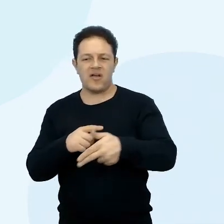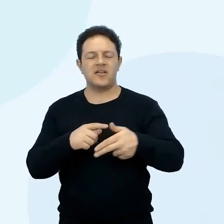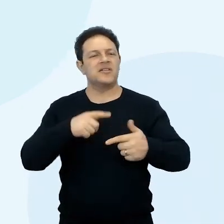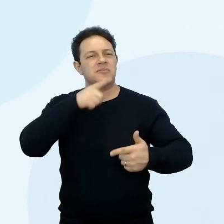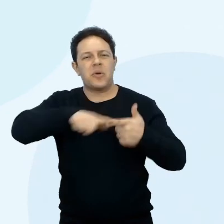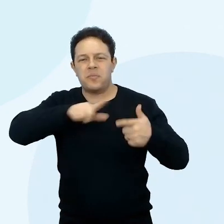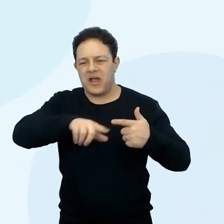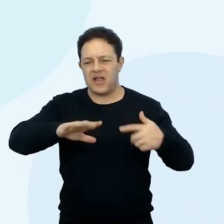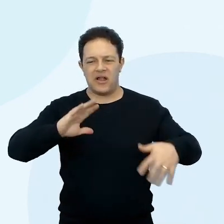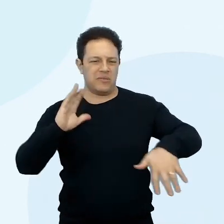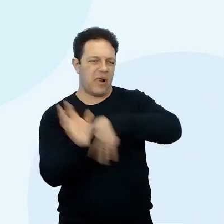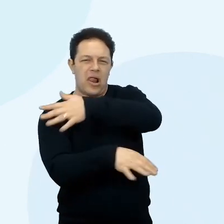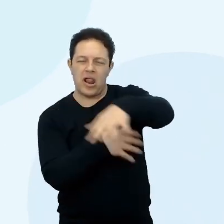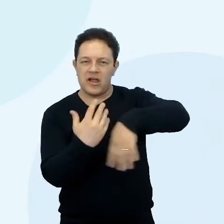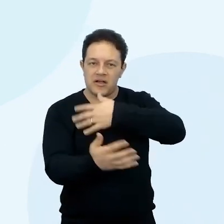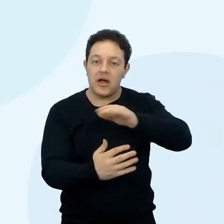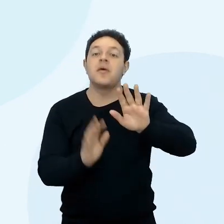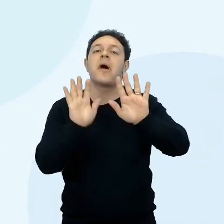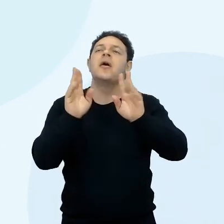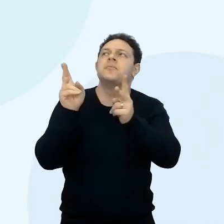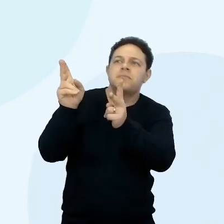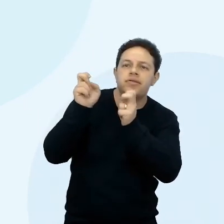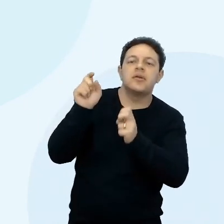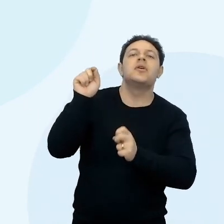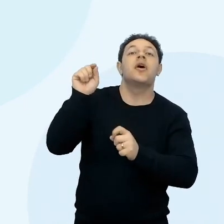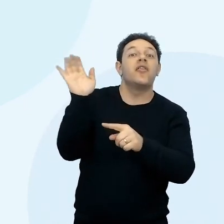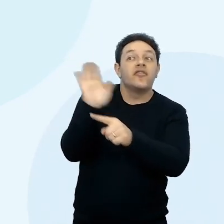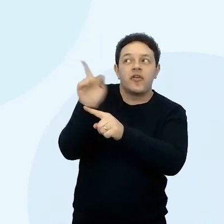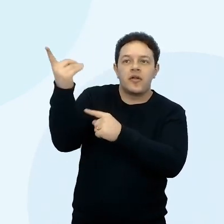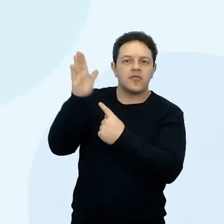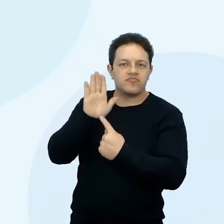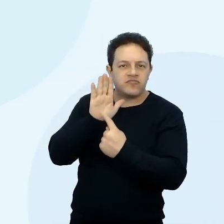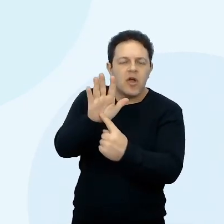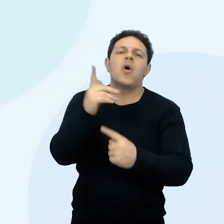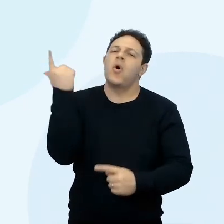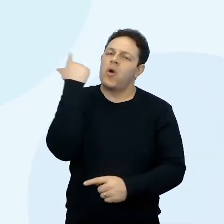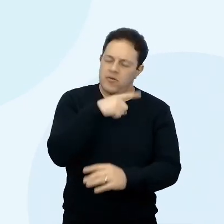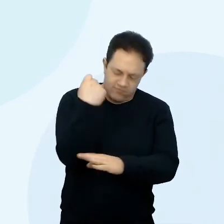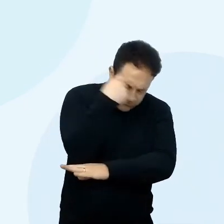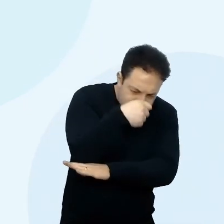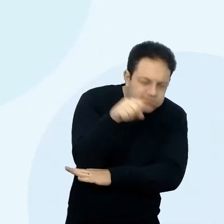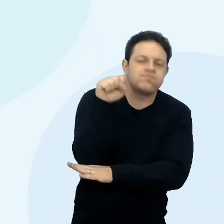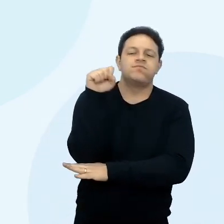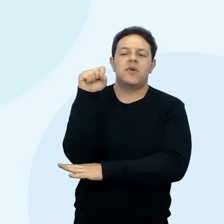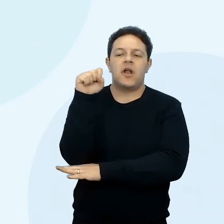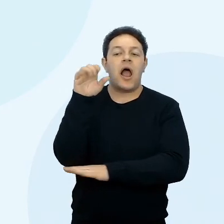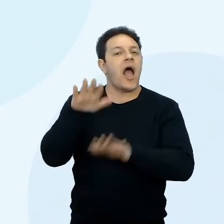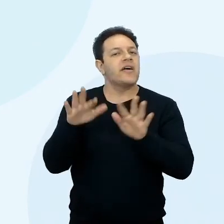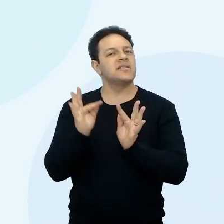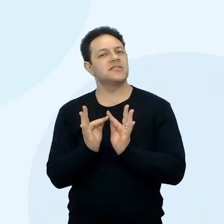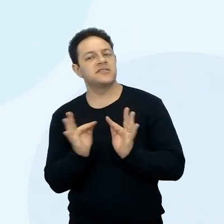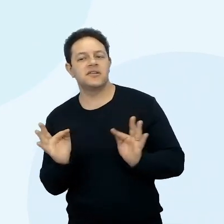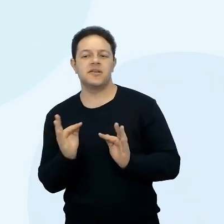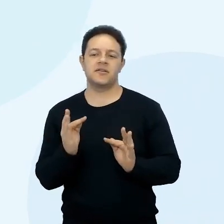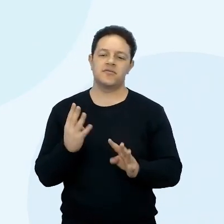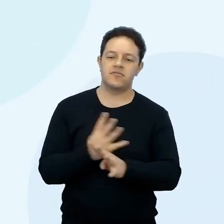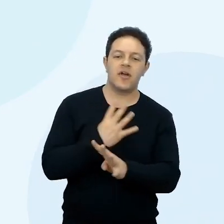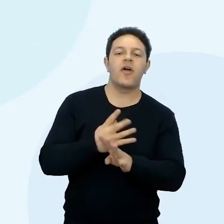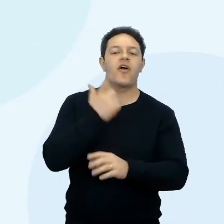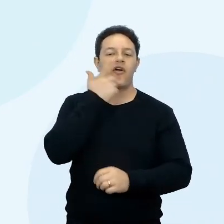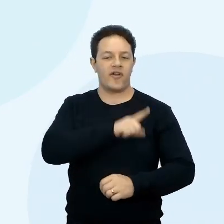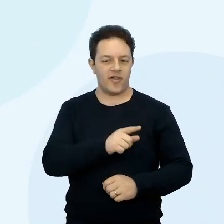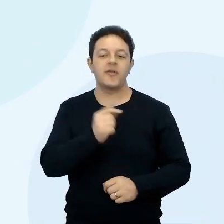rolo compressor, a gente percebe em diversas formas, sutis ou não, canais de